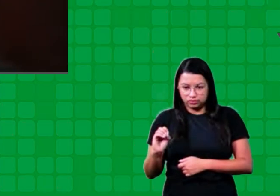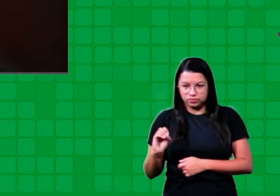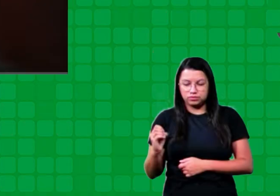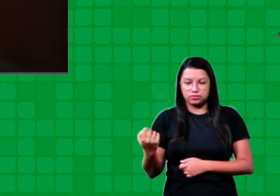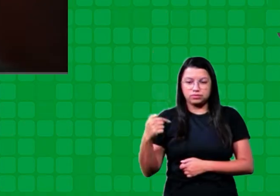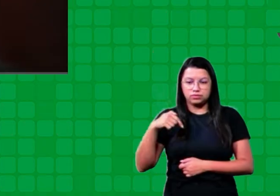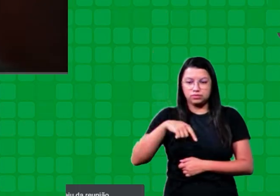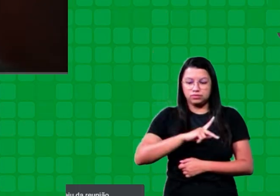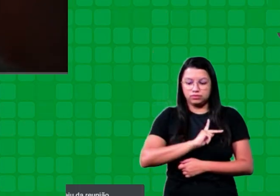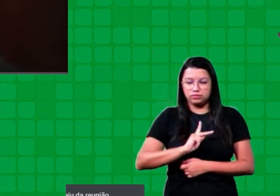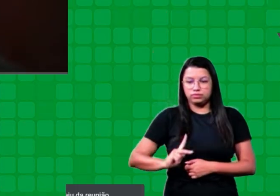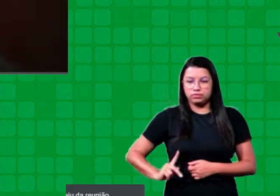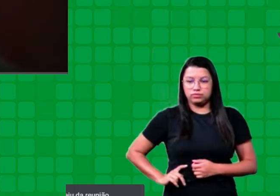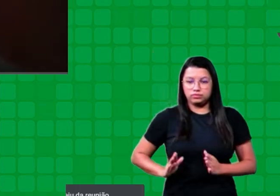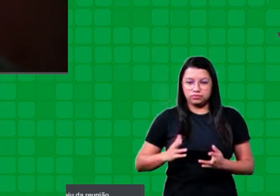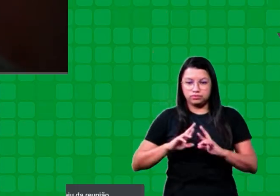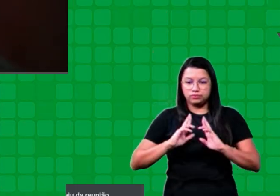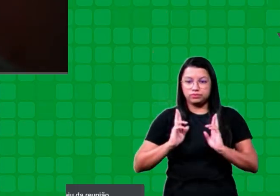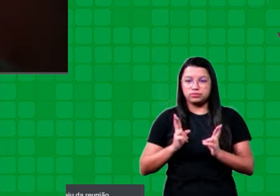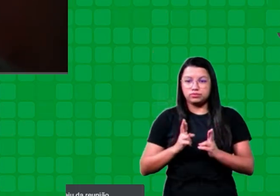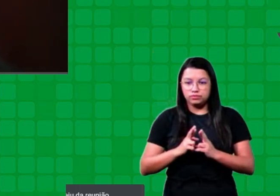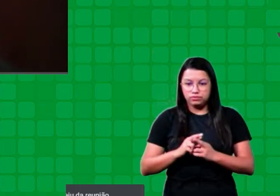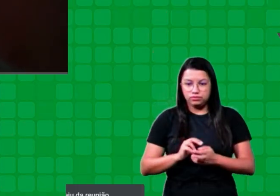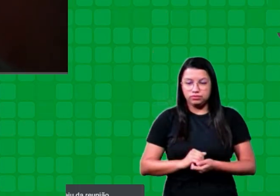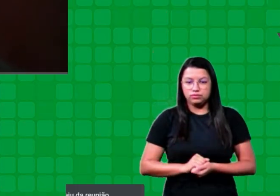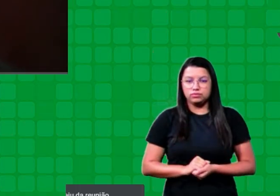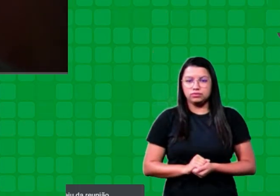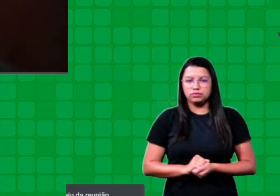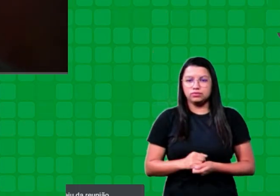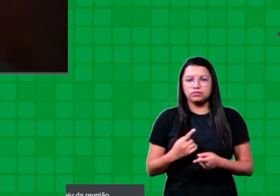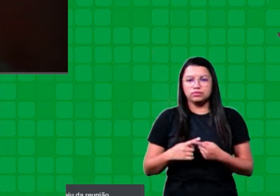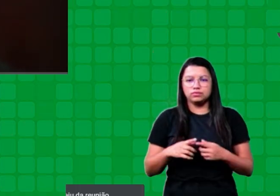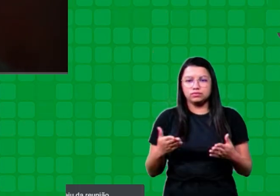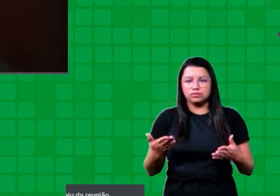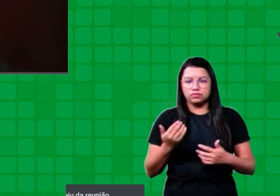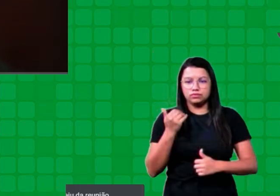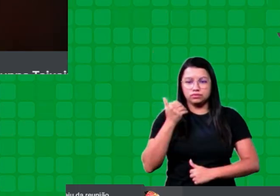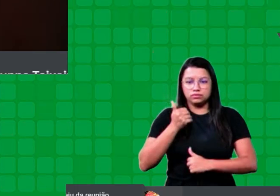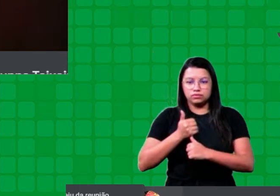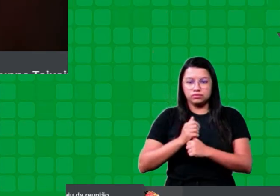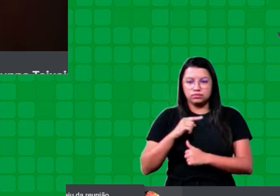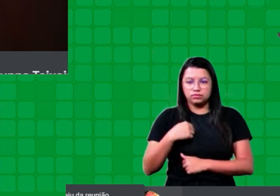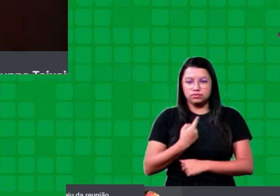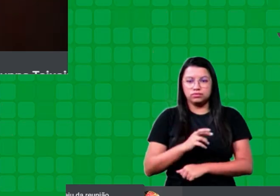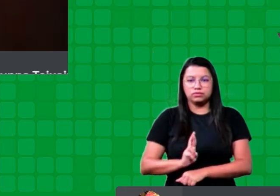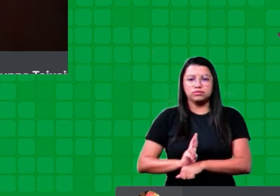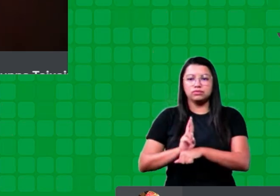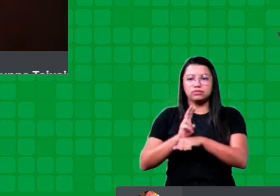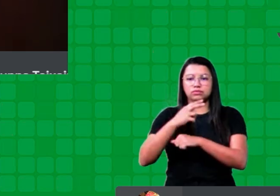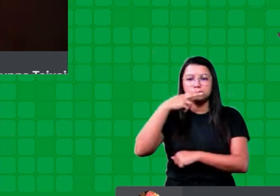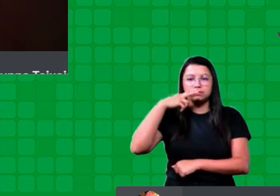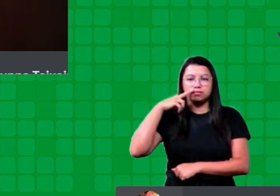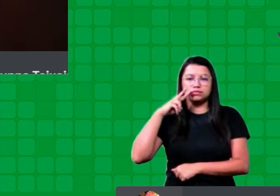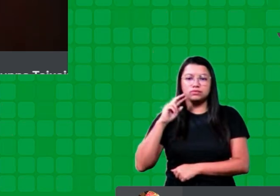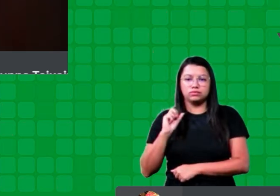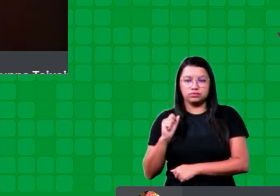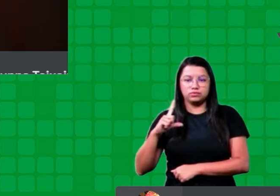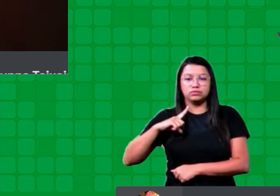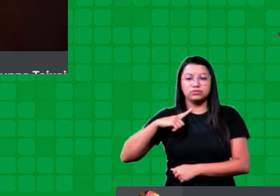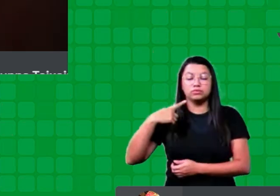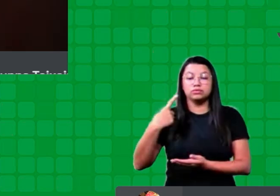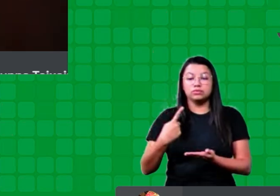presidência dessa reunião, pelo fato de hoje estar substituindo nossa reitora Verusca Machado, que está em um